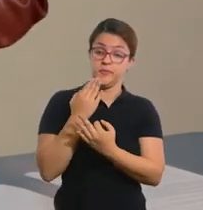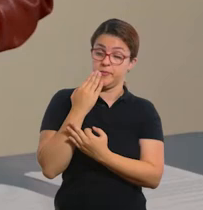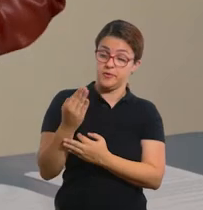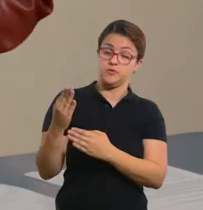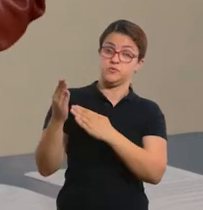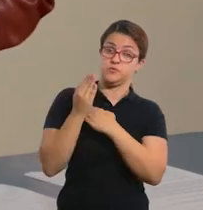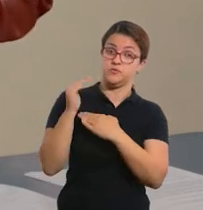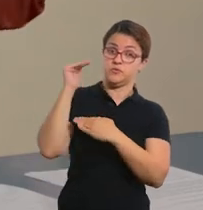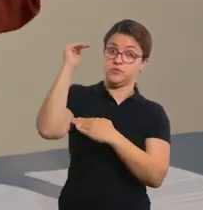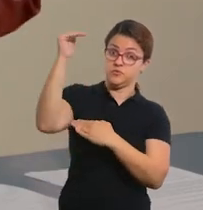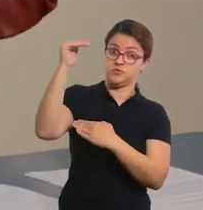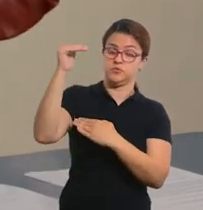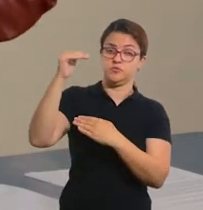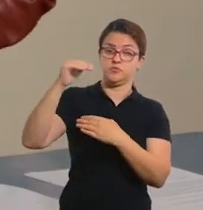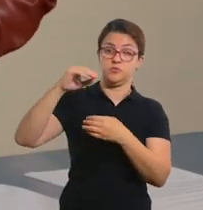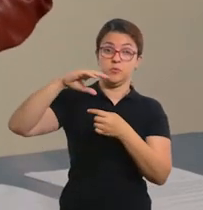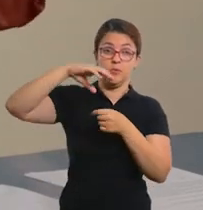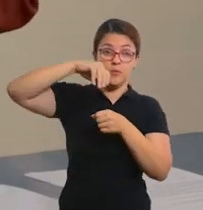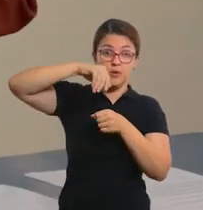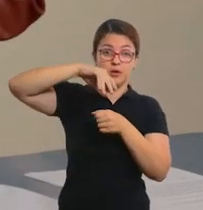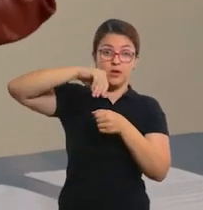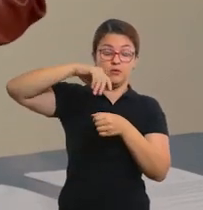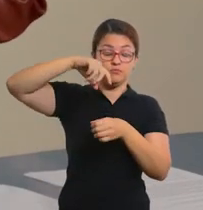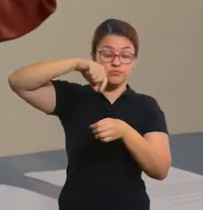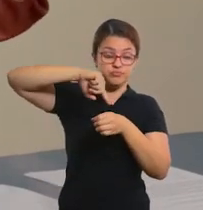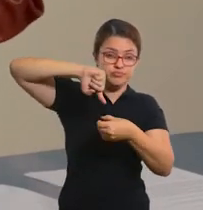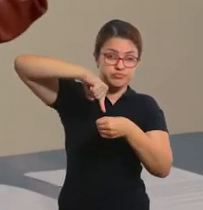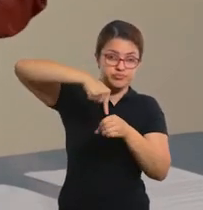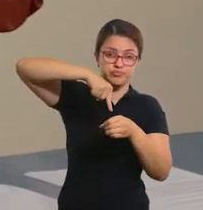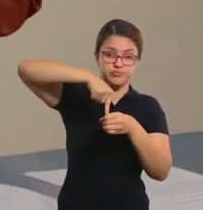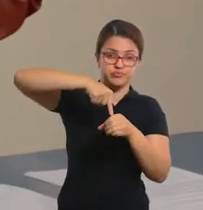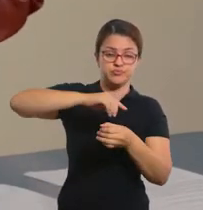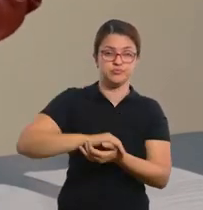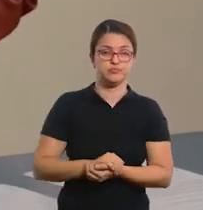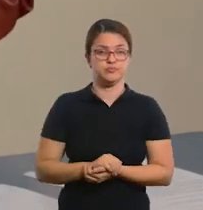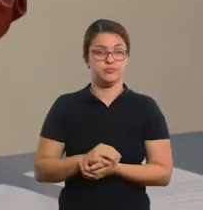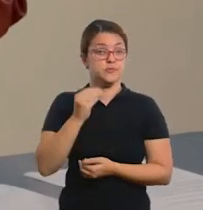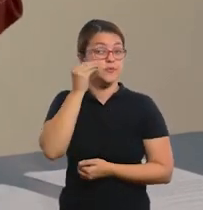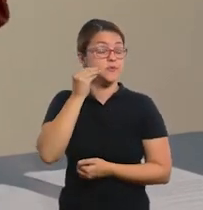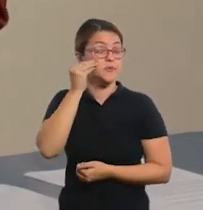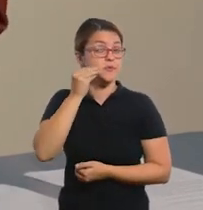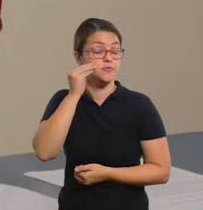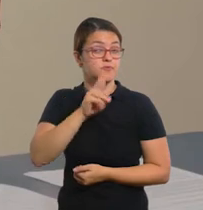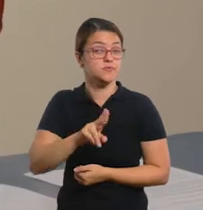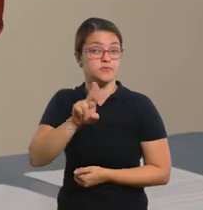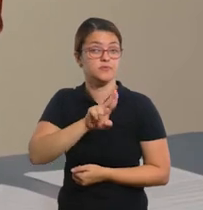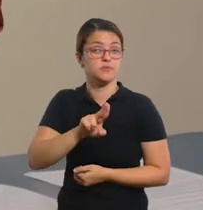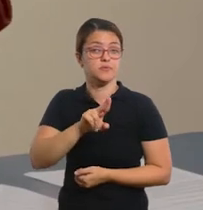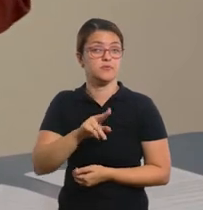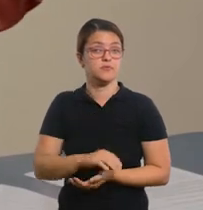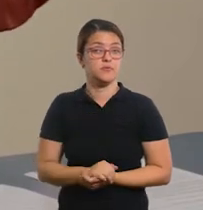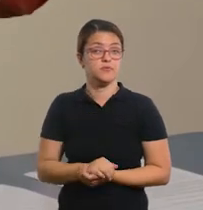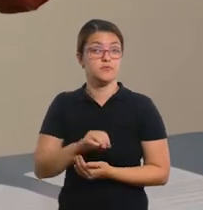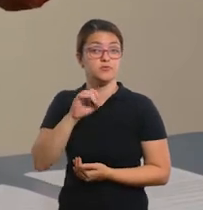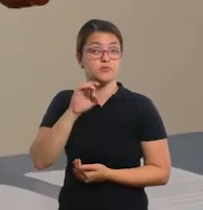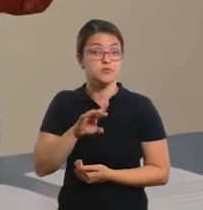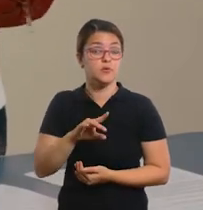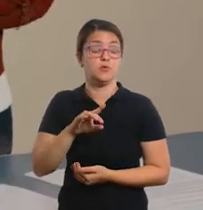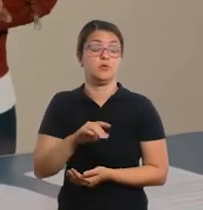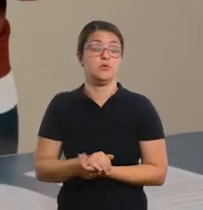pede ajuda para um adulto e aí vocês vão construir essa experiência, tá bom? No caso, a experiência só dá para ser feita em um